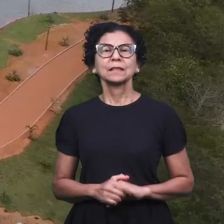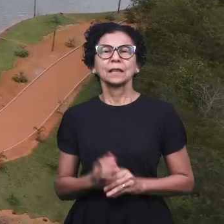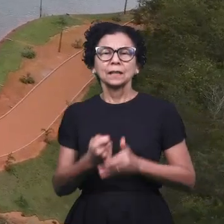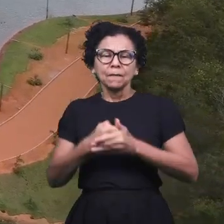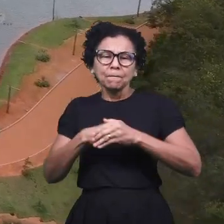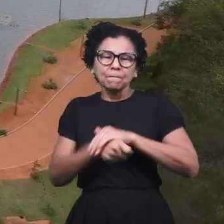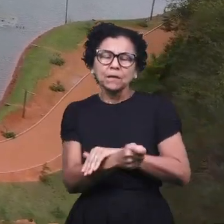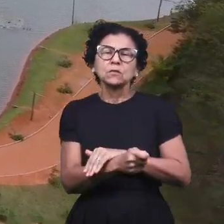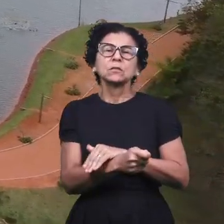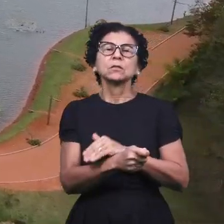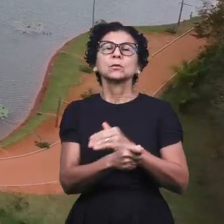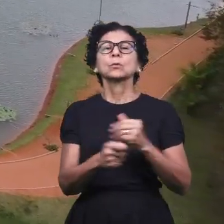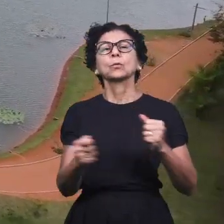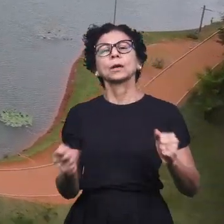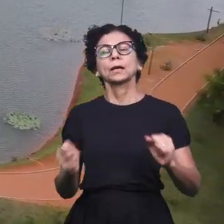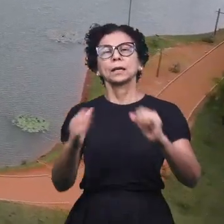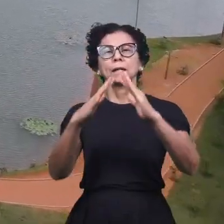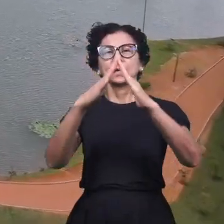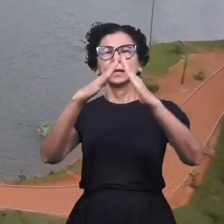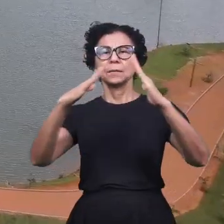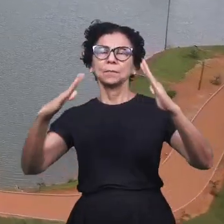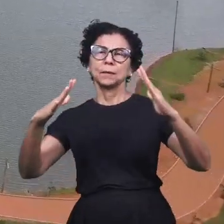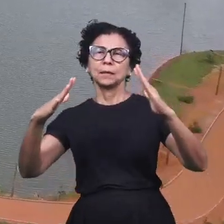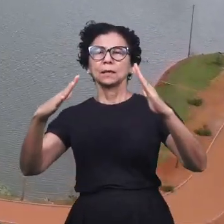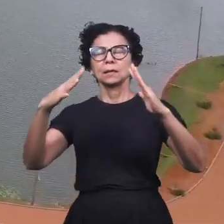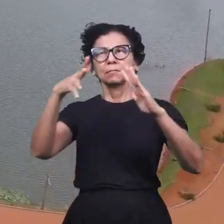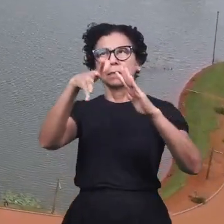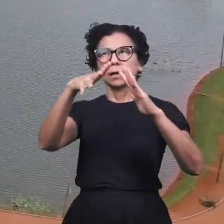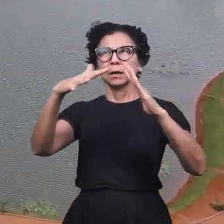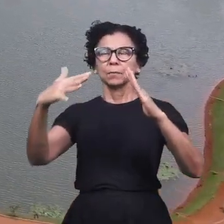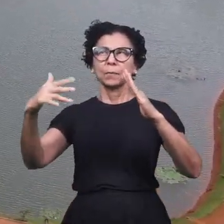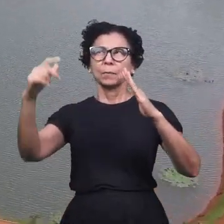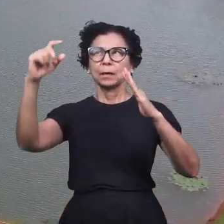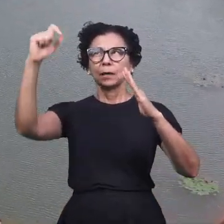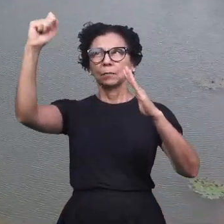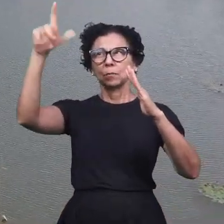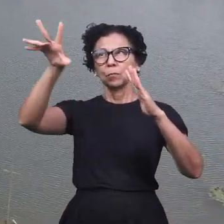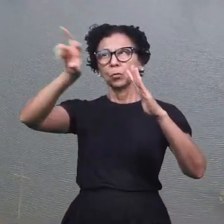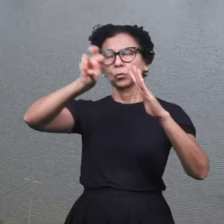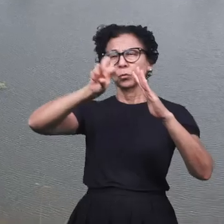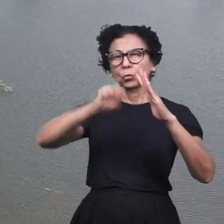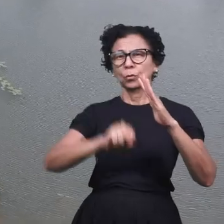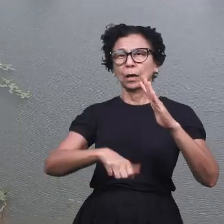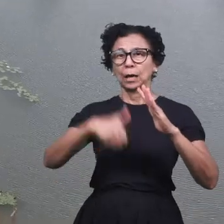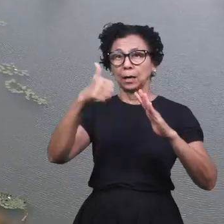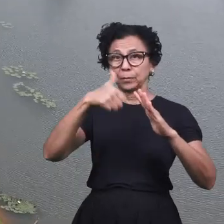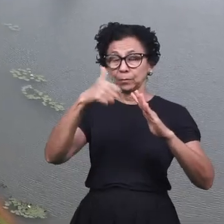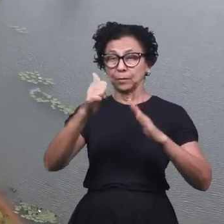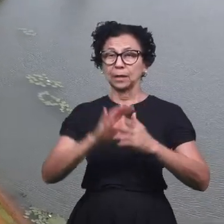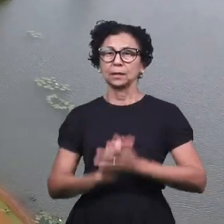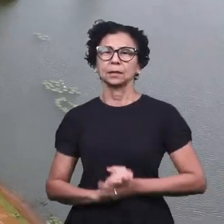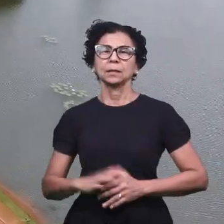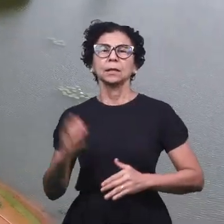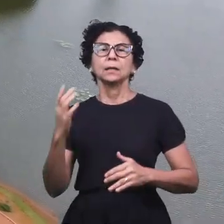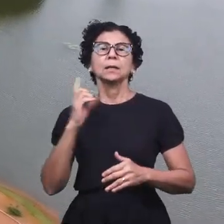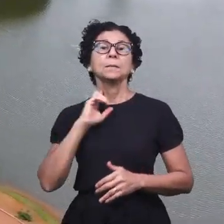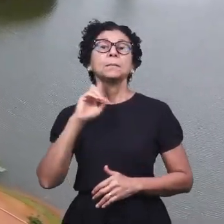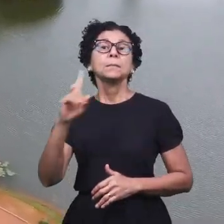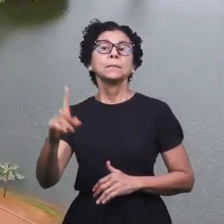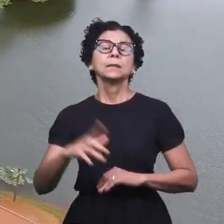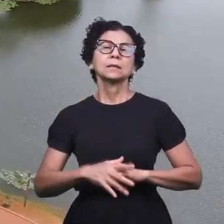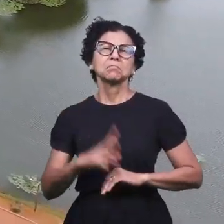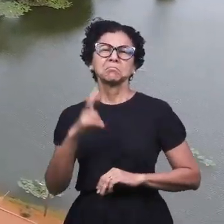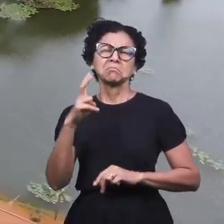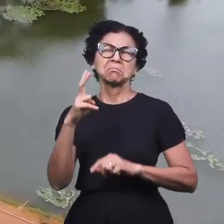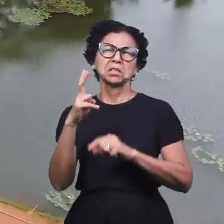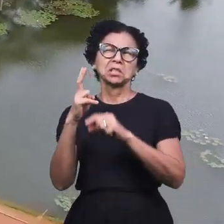energia solar. A primeira usina foi instalada em Minas Gerais há aproximadamente 5 anos. Com o passar do tempo, a igreja